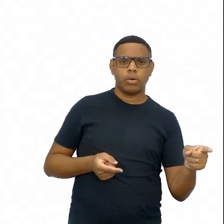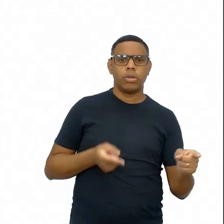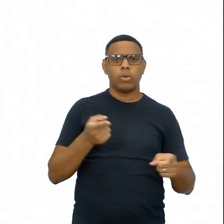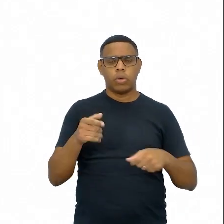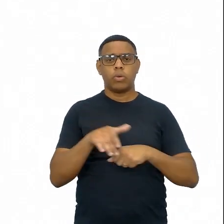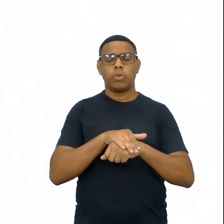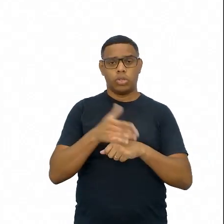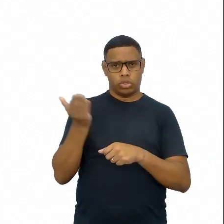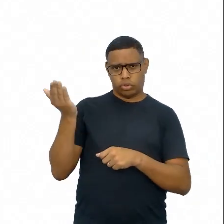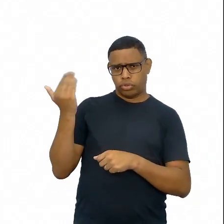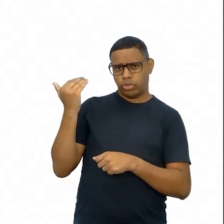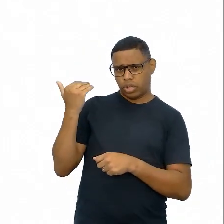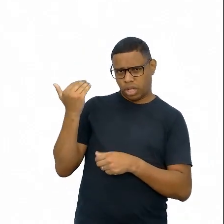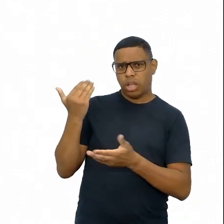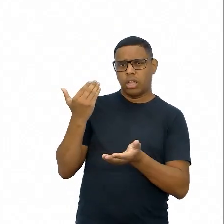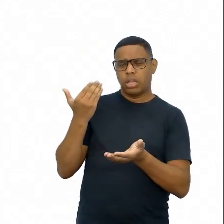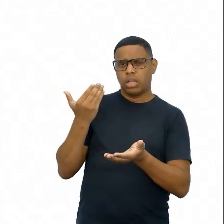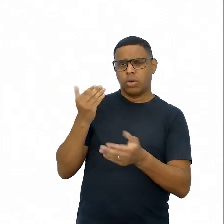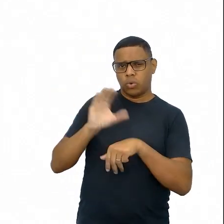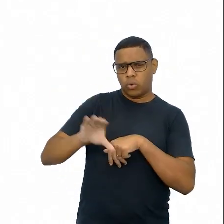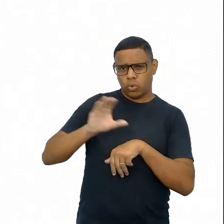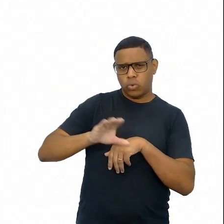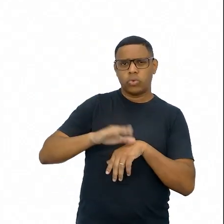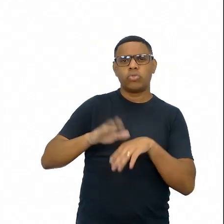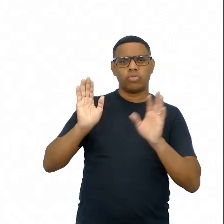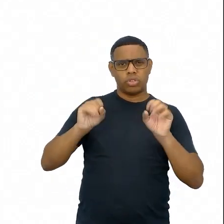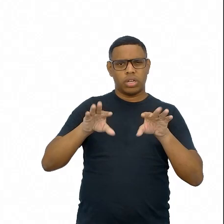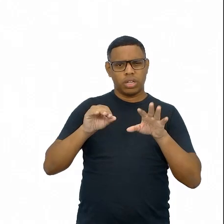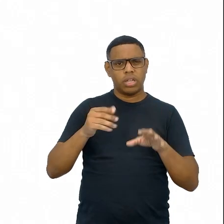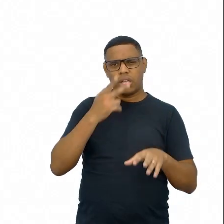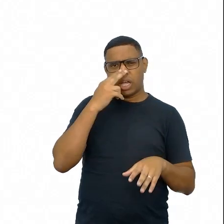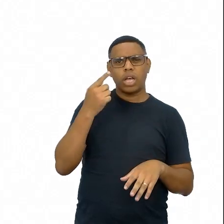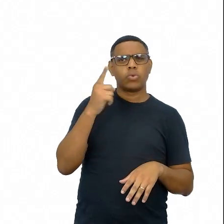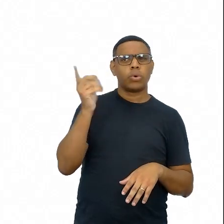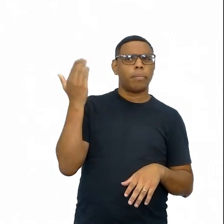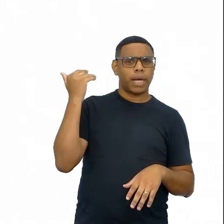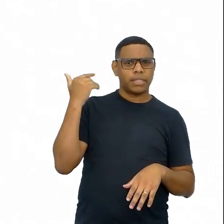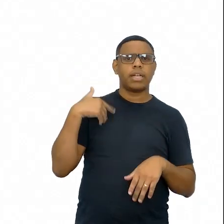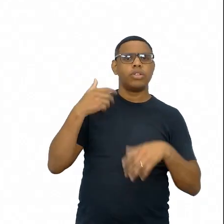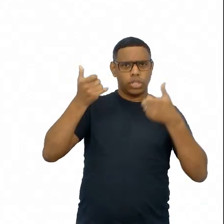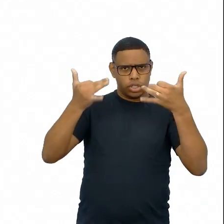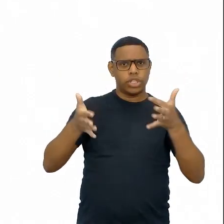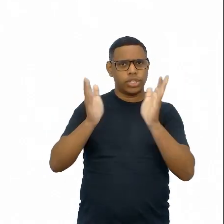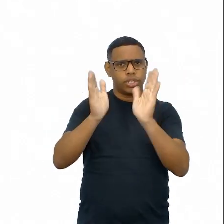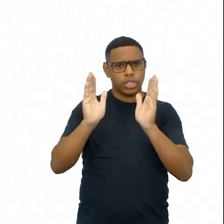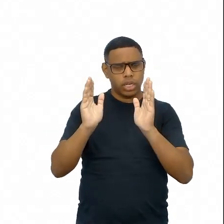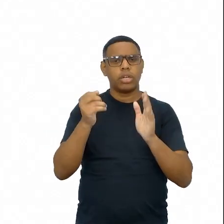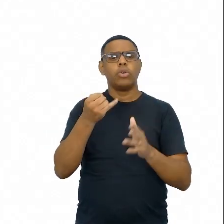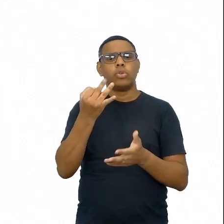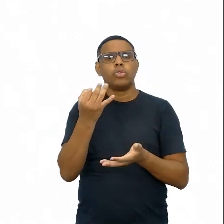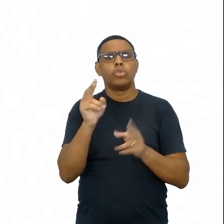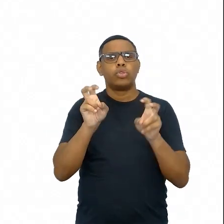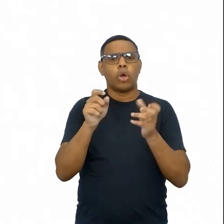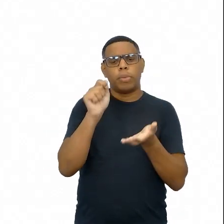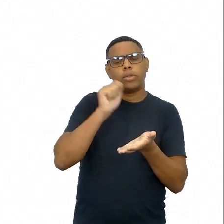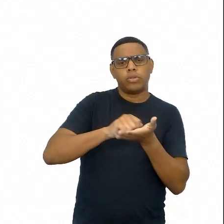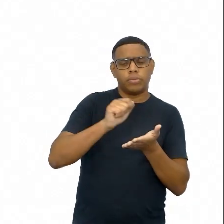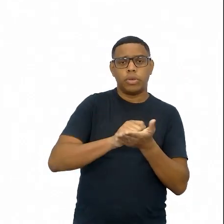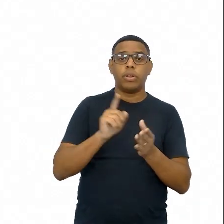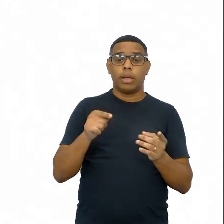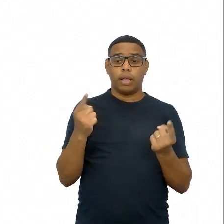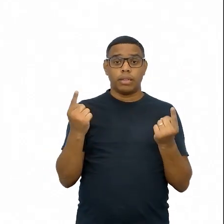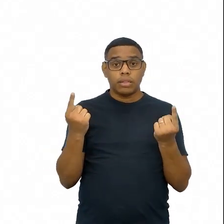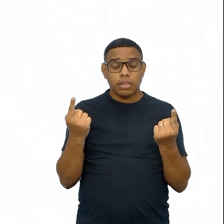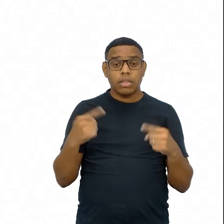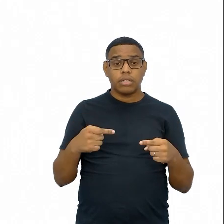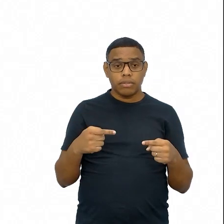isso numa das nossas formações, acredito que foi na última, né, com relação aos níveis aí, o desafio é